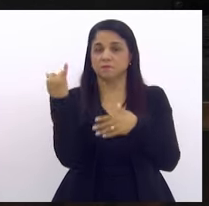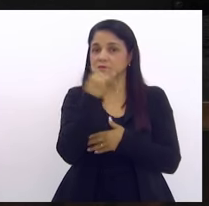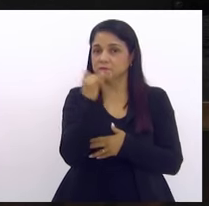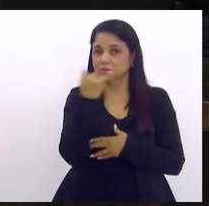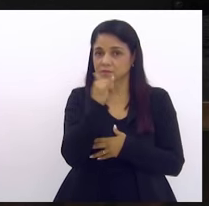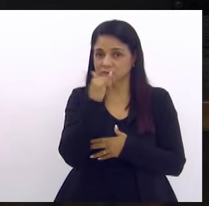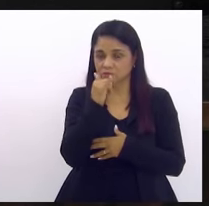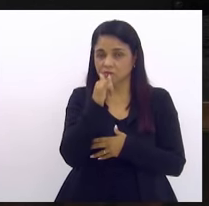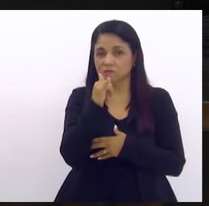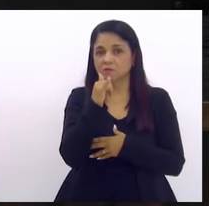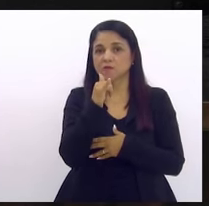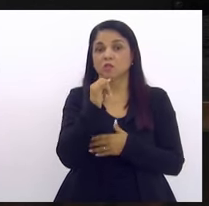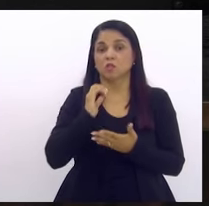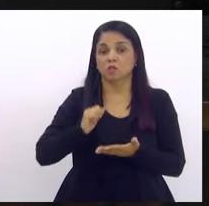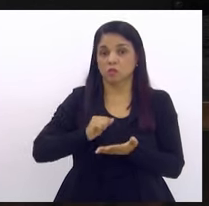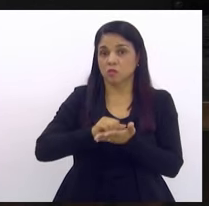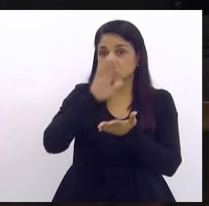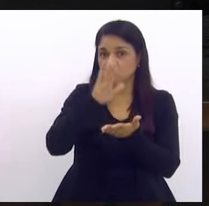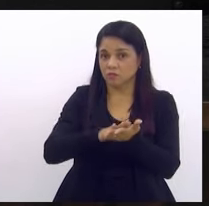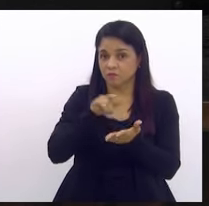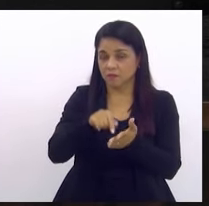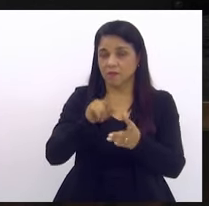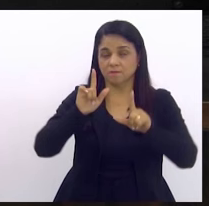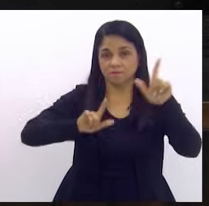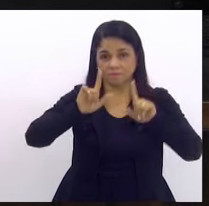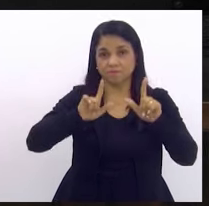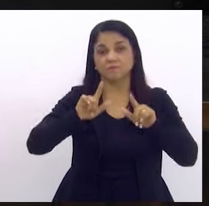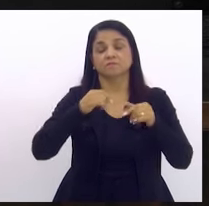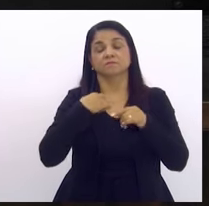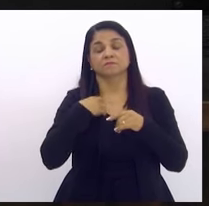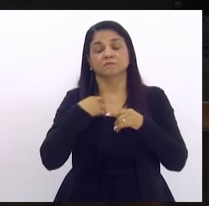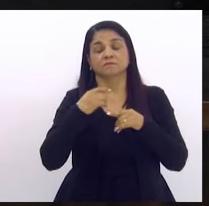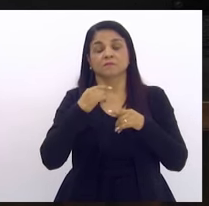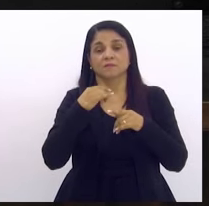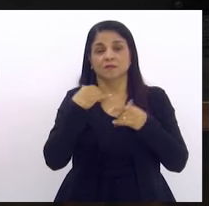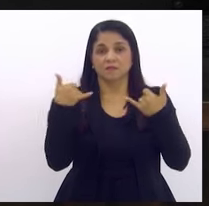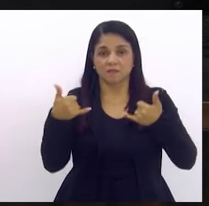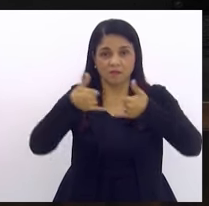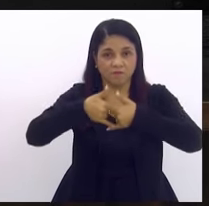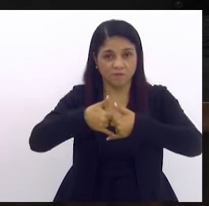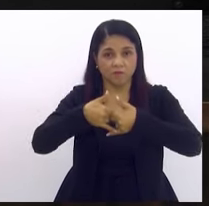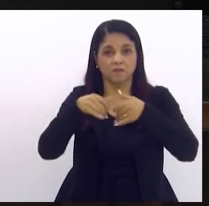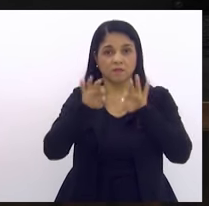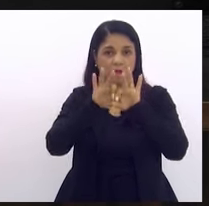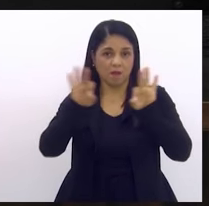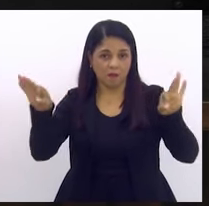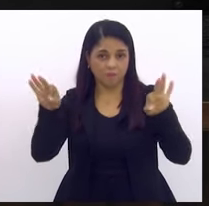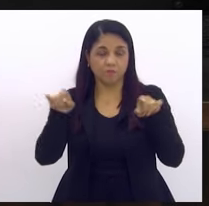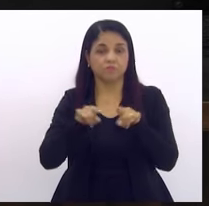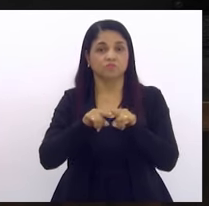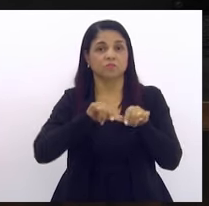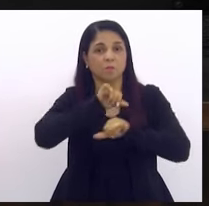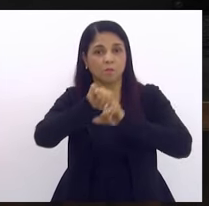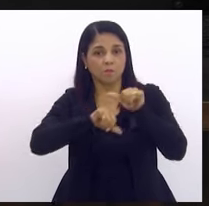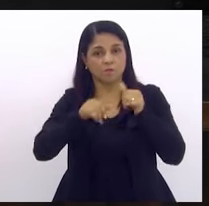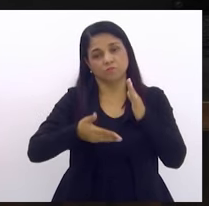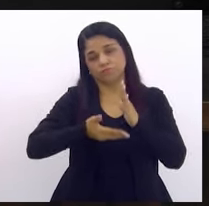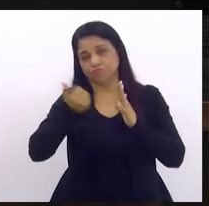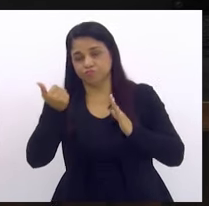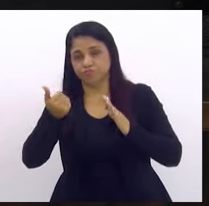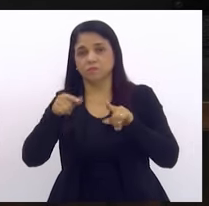elétrica notificar as empresas de telefonia, internet e TV a cabo para remoção de fios e